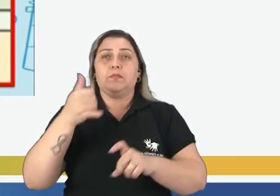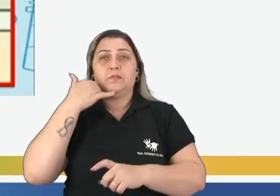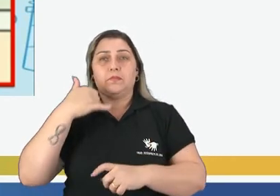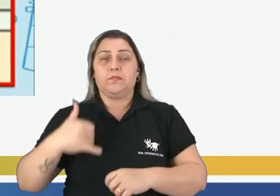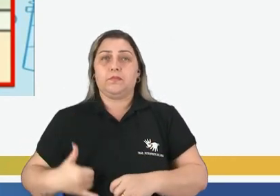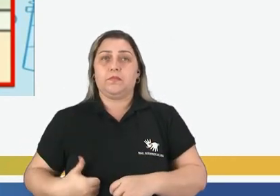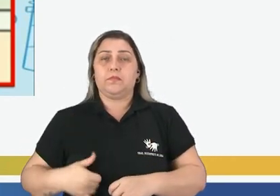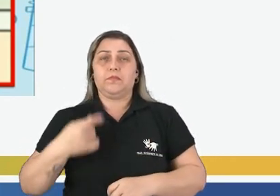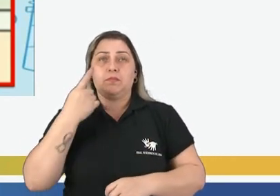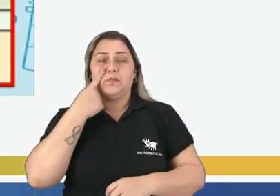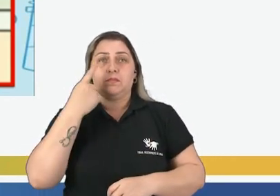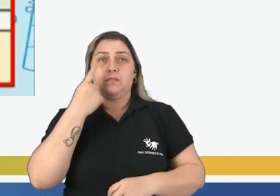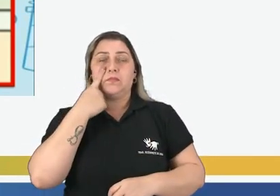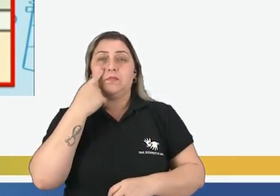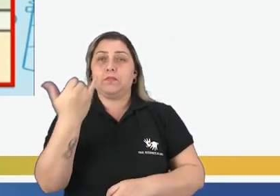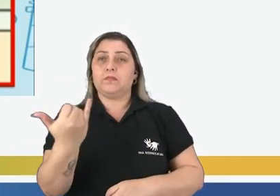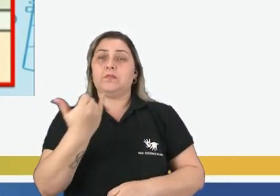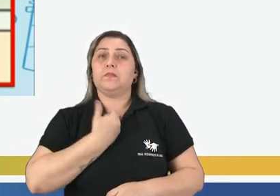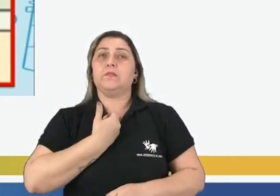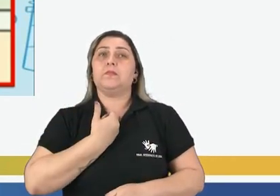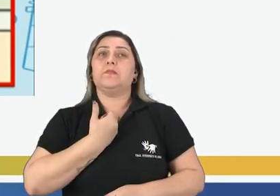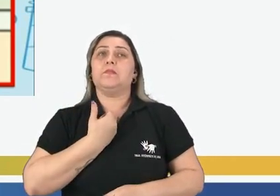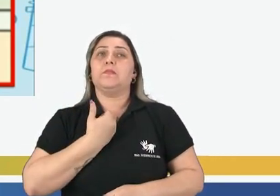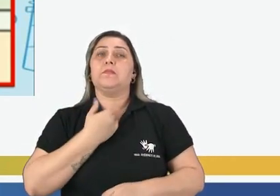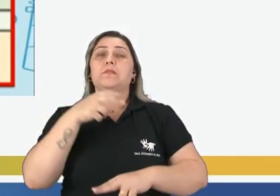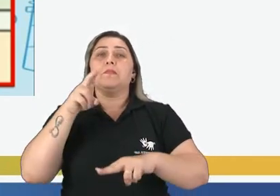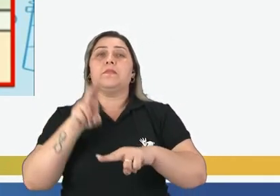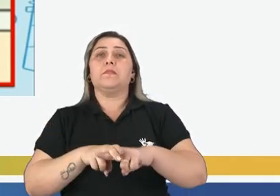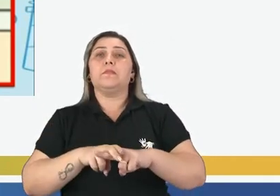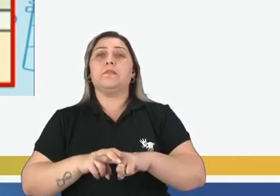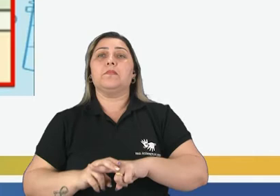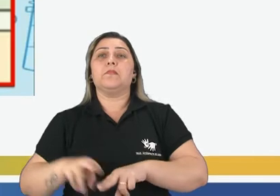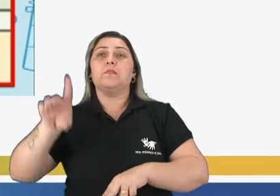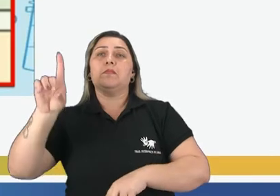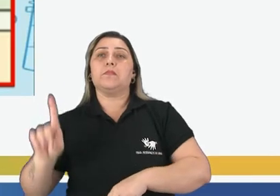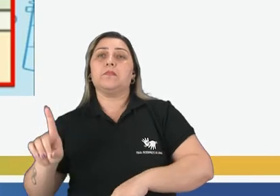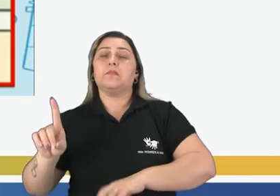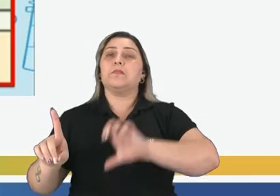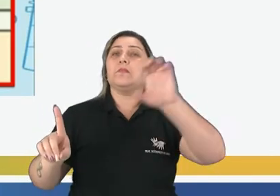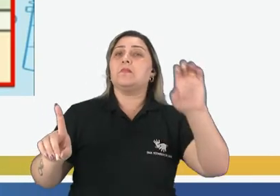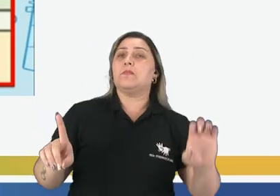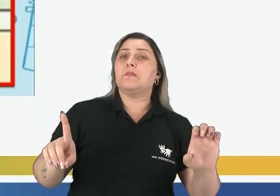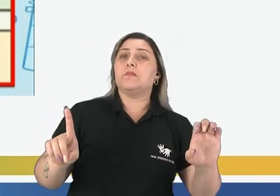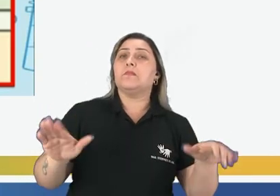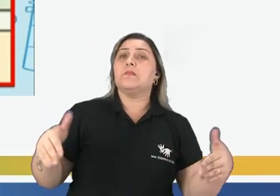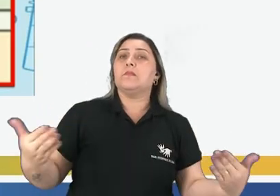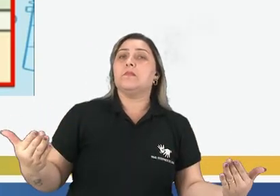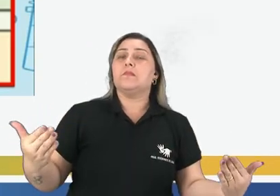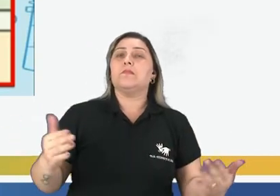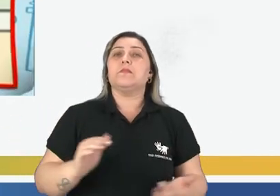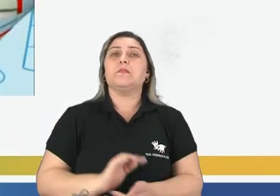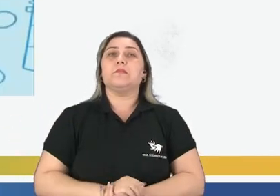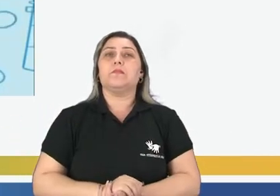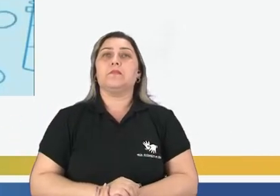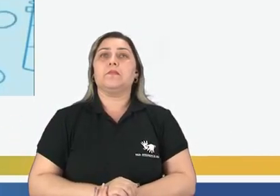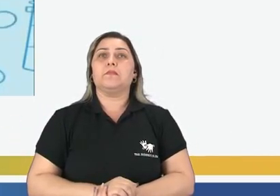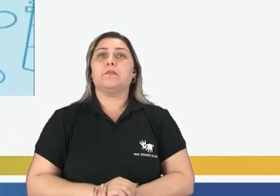celular, observe e me diga, a cadeira está do lado direito ou esquerdo?